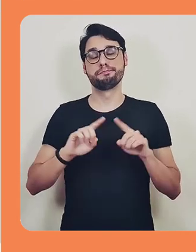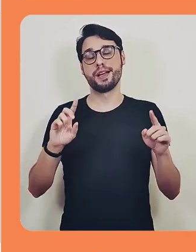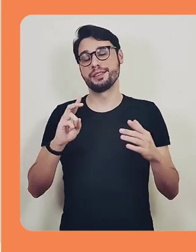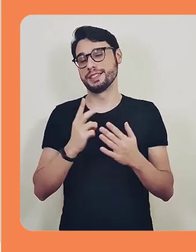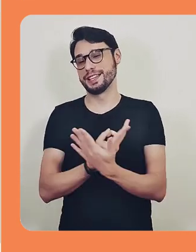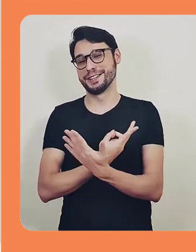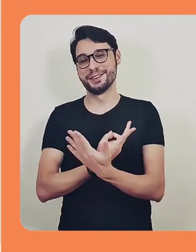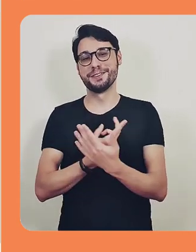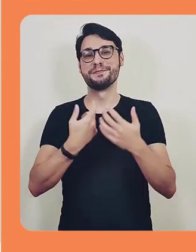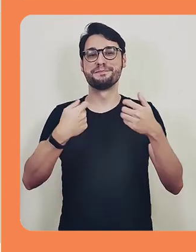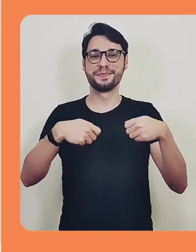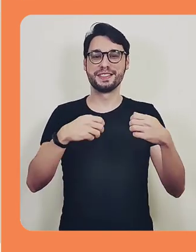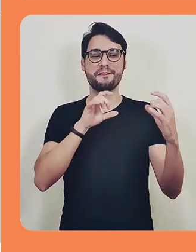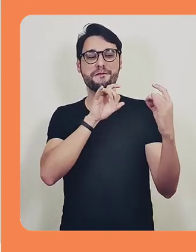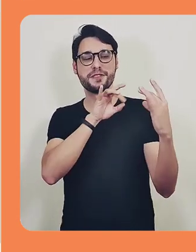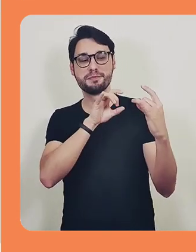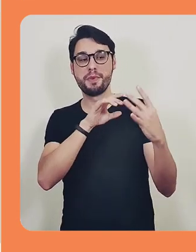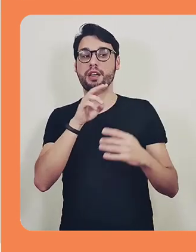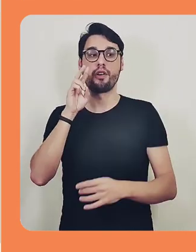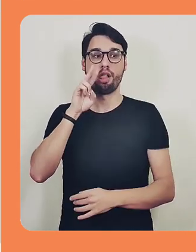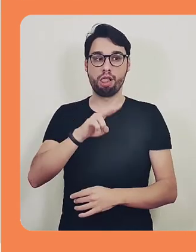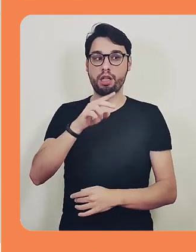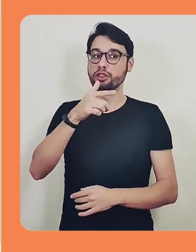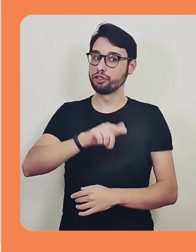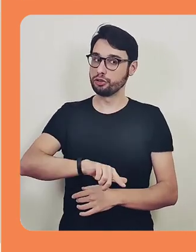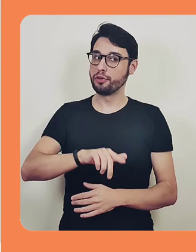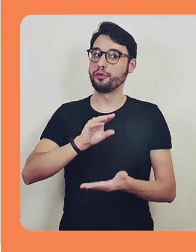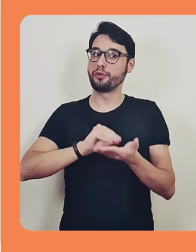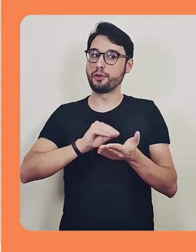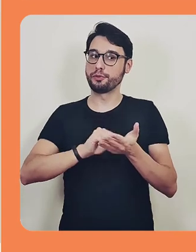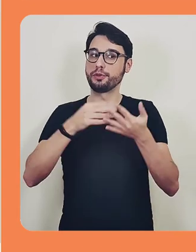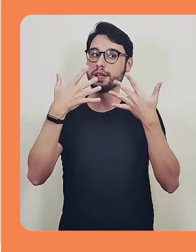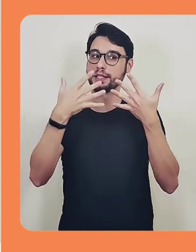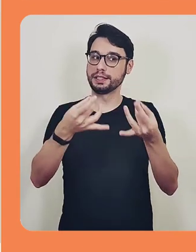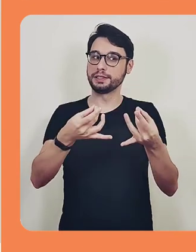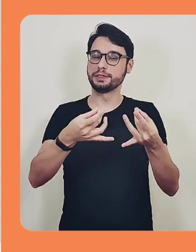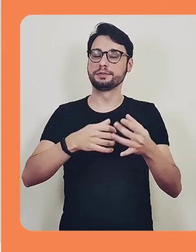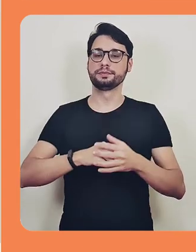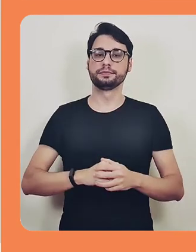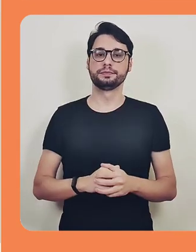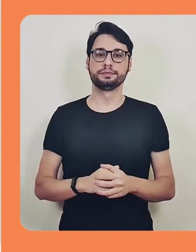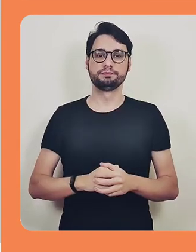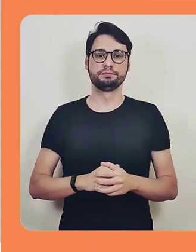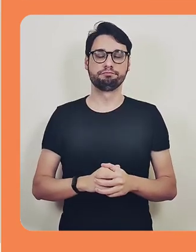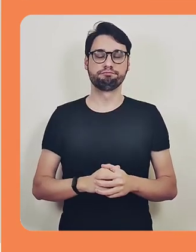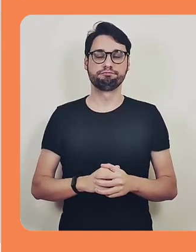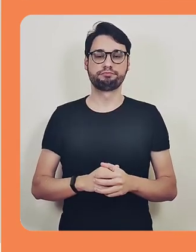podemos continuar, né? Mas como erramos, está aqui, ó, leia novamente, você está desatento.